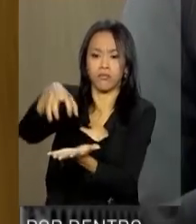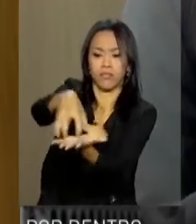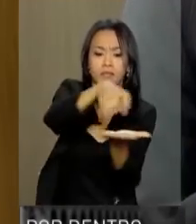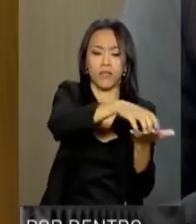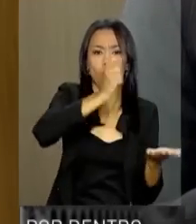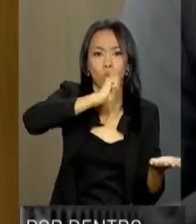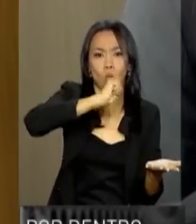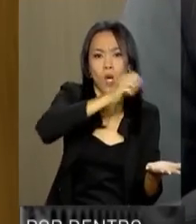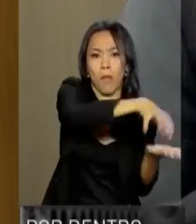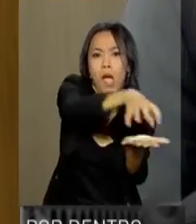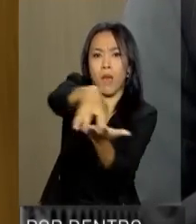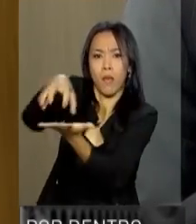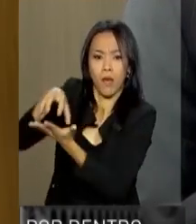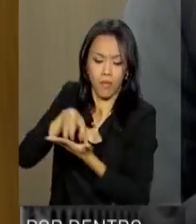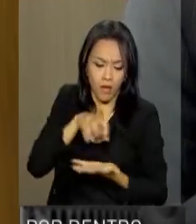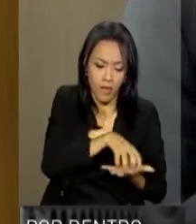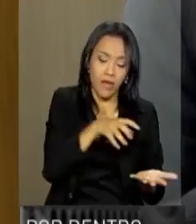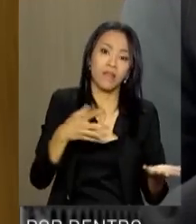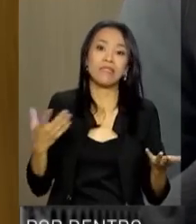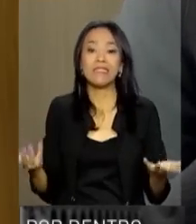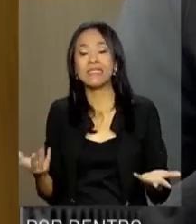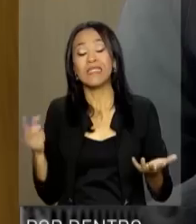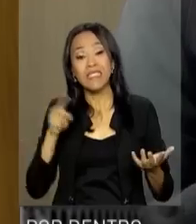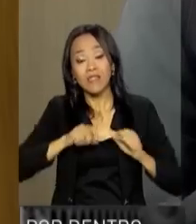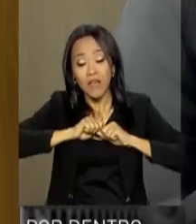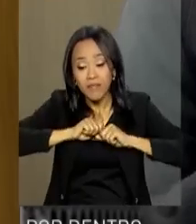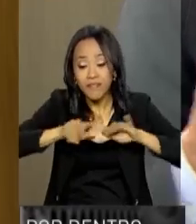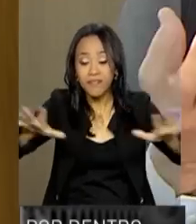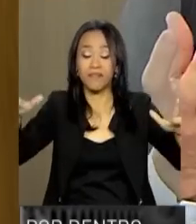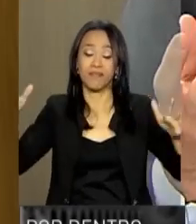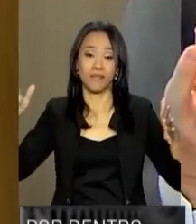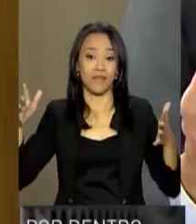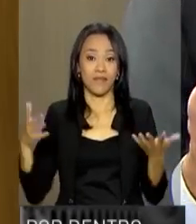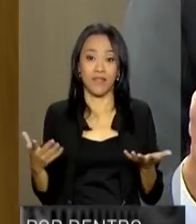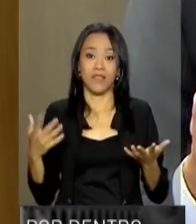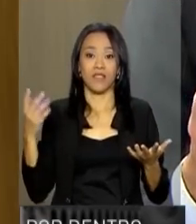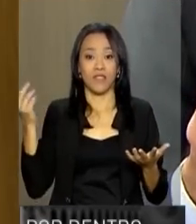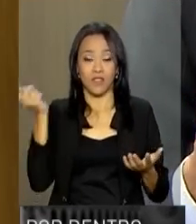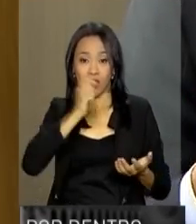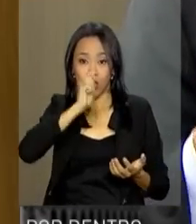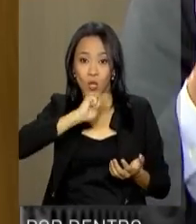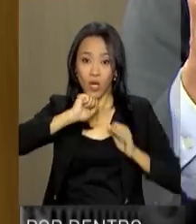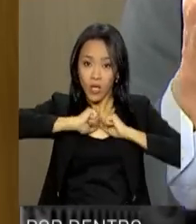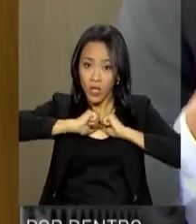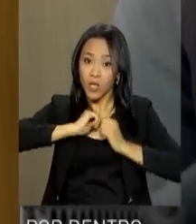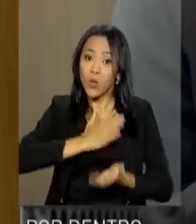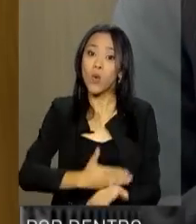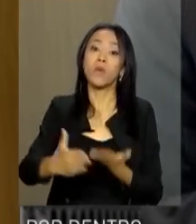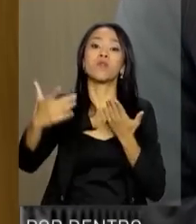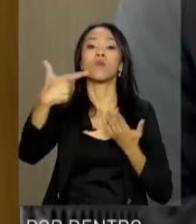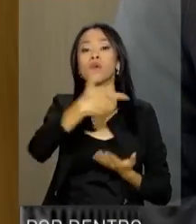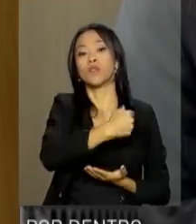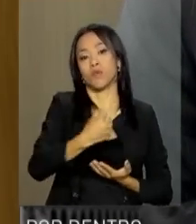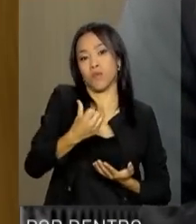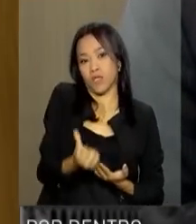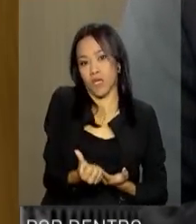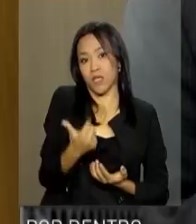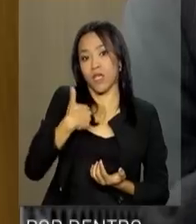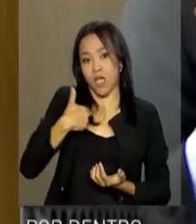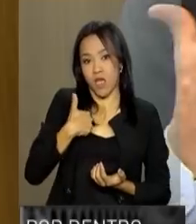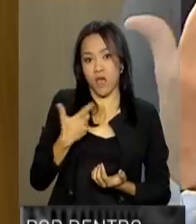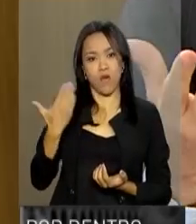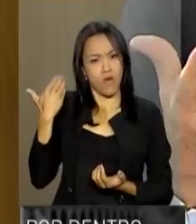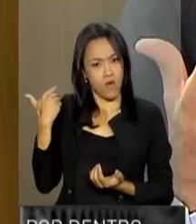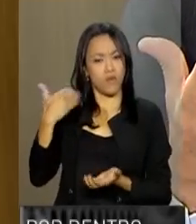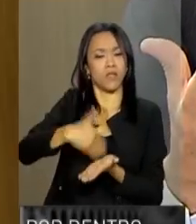reflexo de uma grande epidemia de drogas que teve que explodiu a partir de 2006 eu era secretário de saúde no rio grande do sul